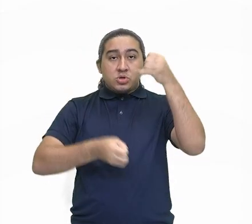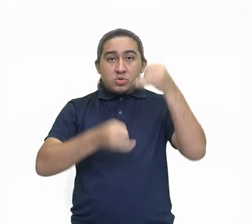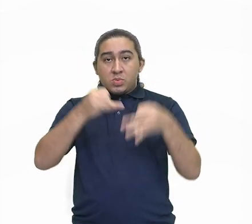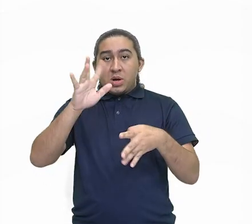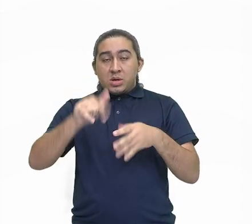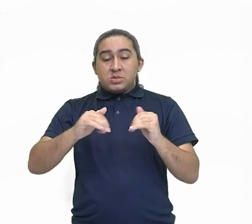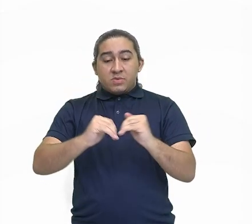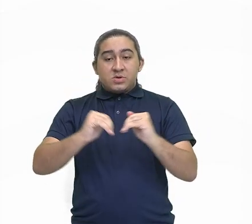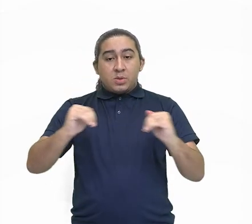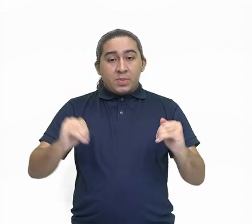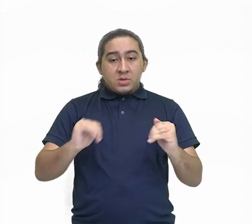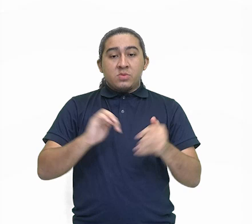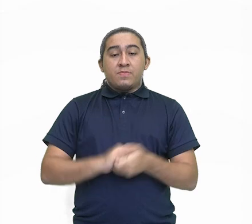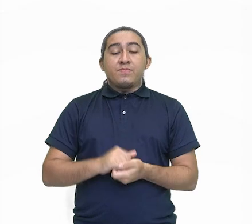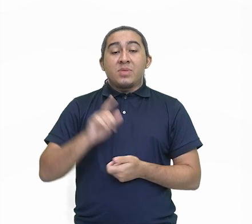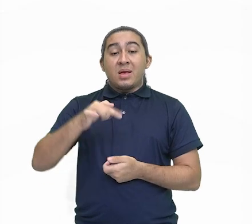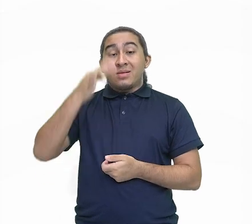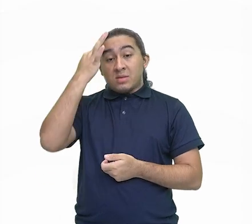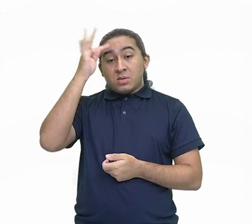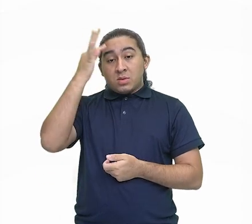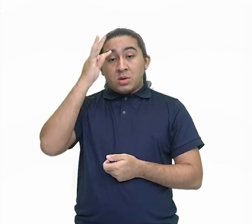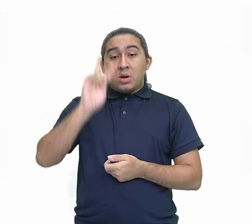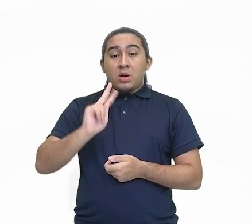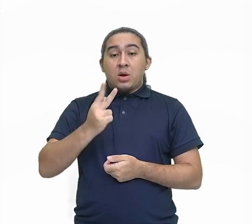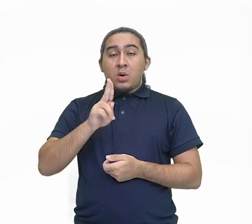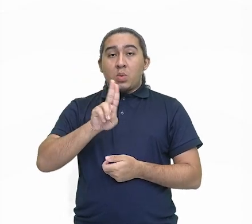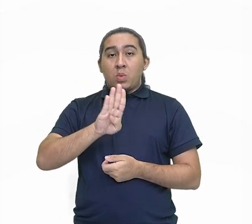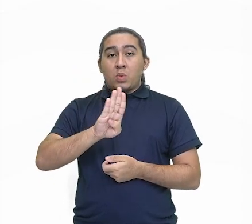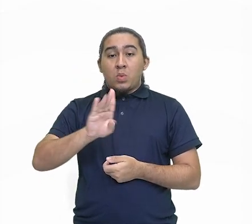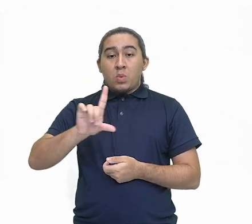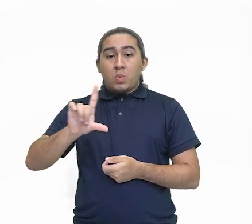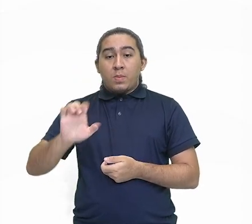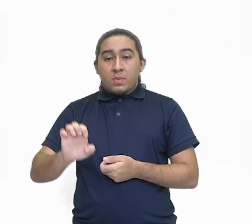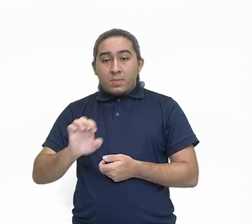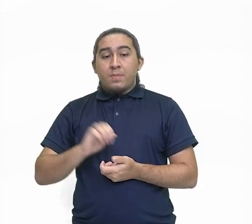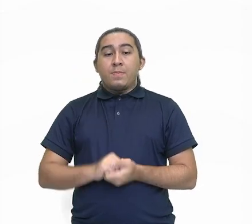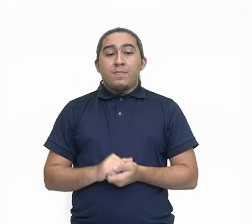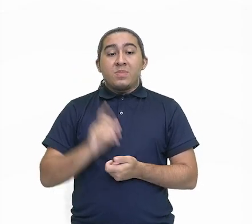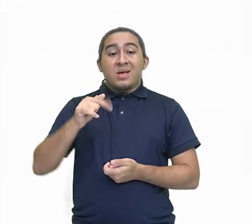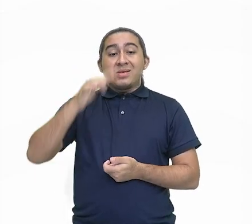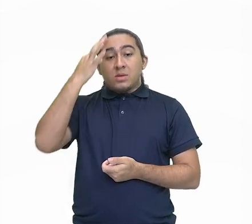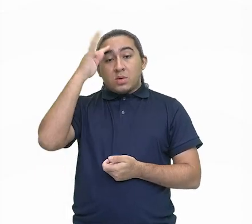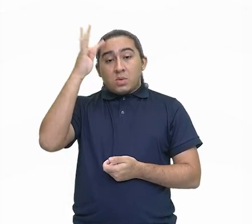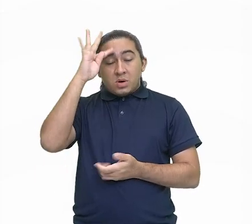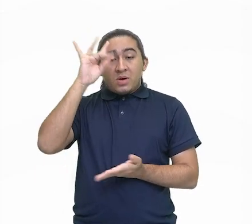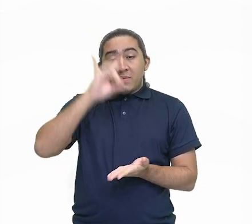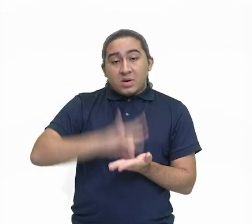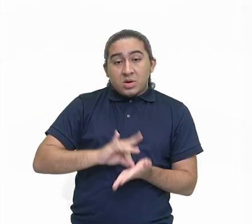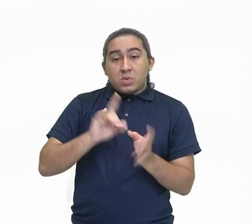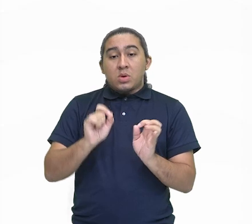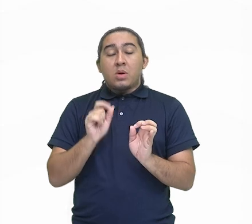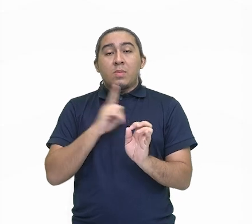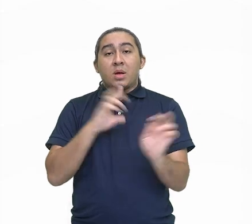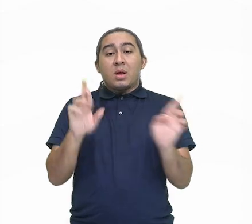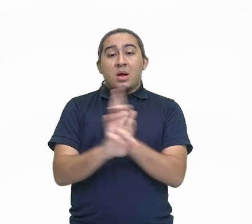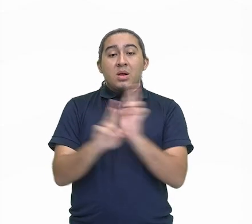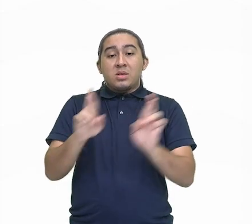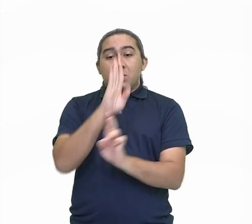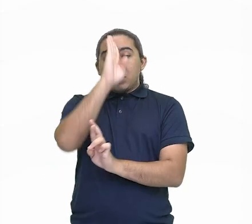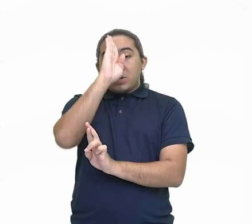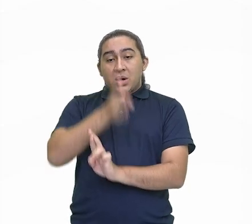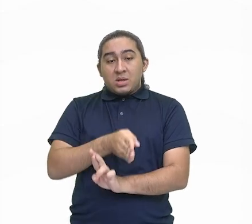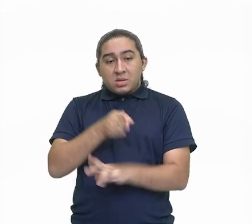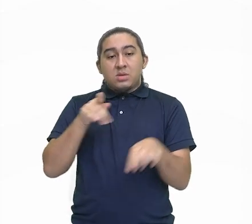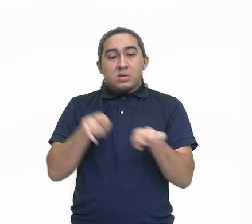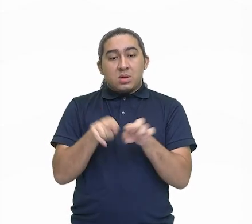de afastamento, que é a lei de Hubble. Essa lei, ela estabelece uma relação direta, né? Quando